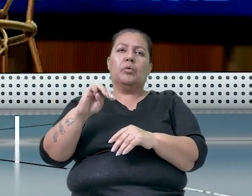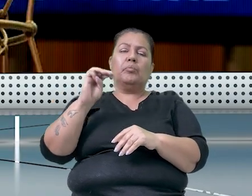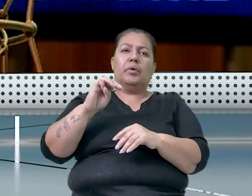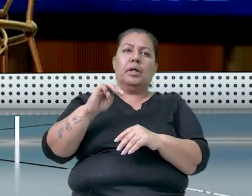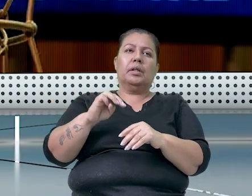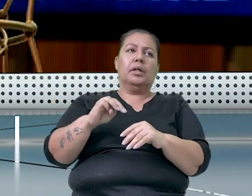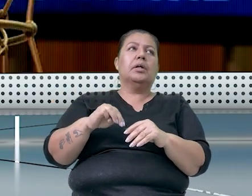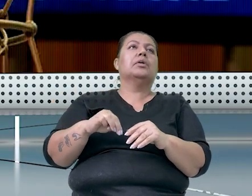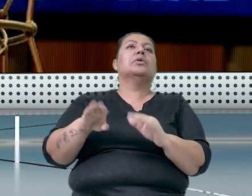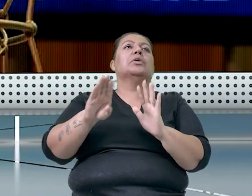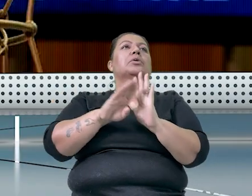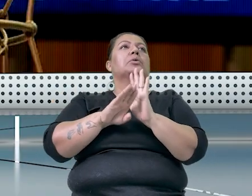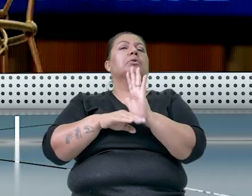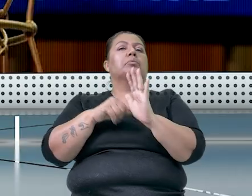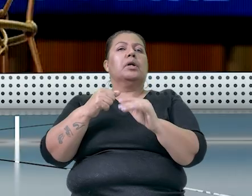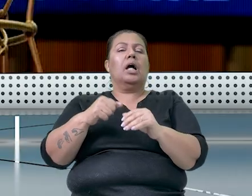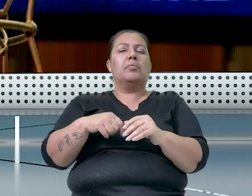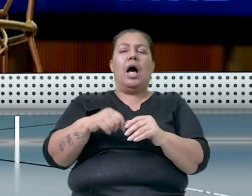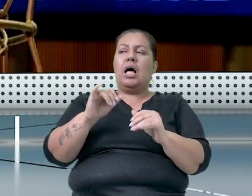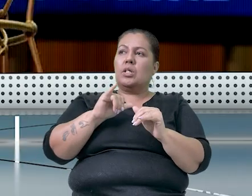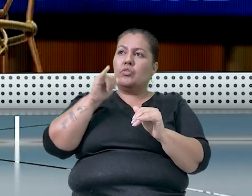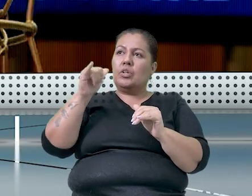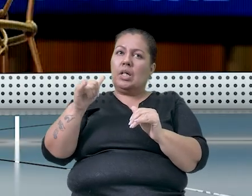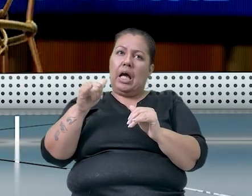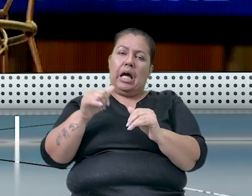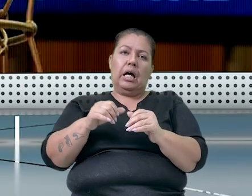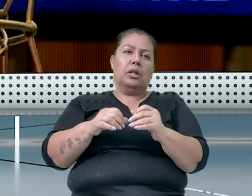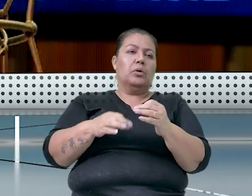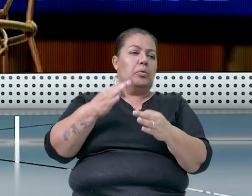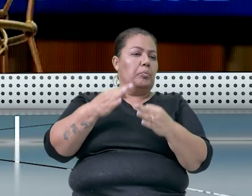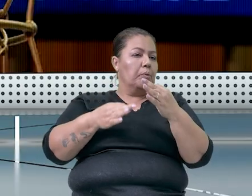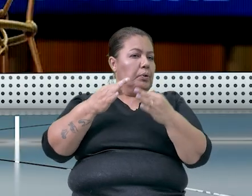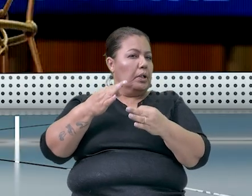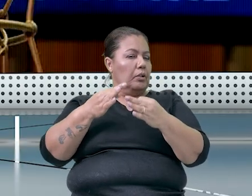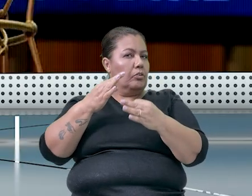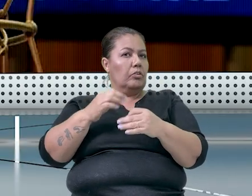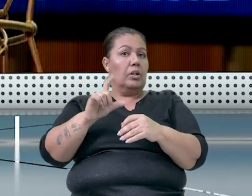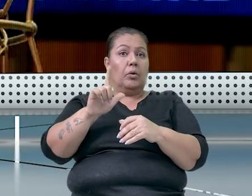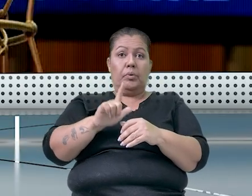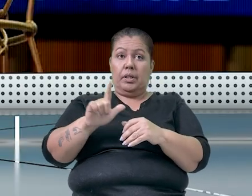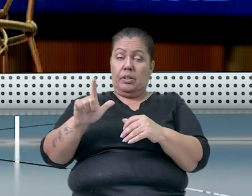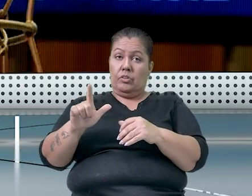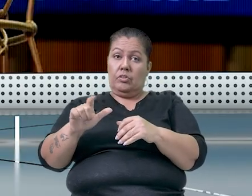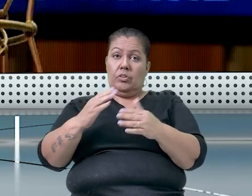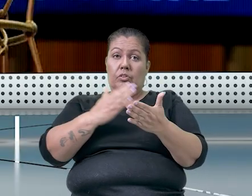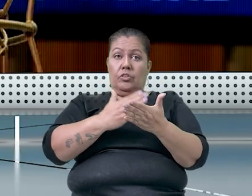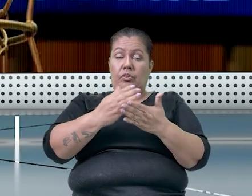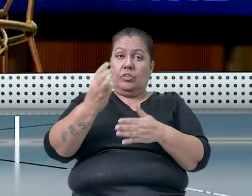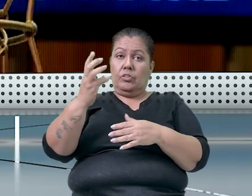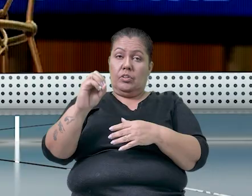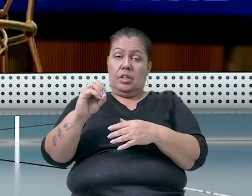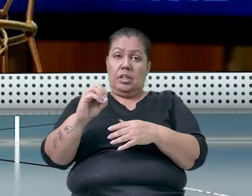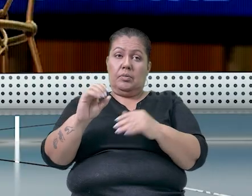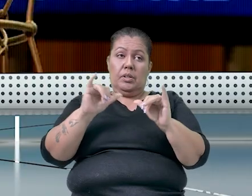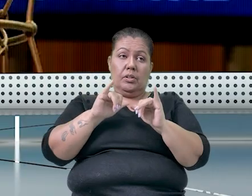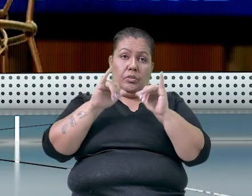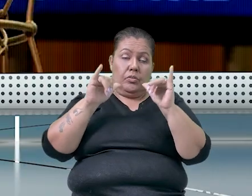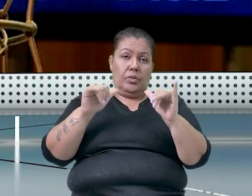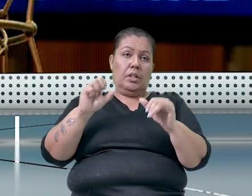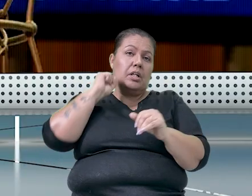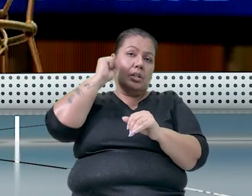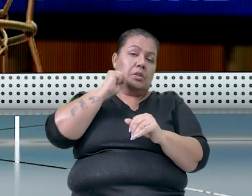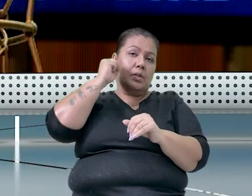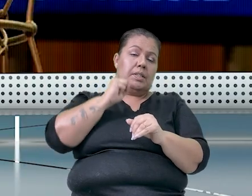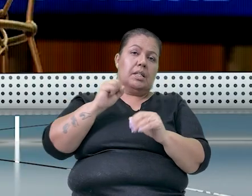às notícias do Poder Executivo. O Poder Legislativo ocupa 30 minutos, divididos entre notícias do Senado Federal e